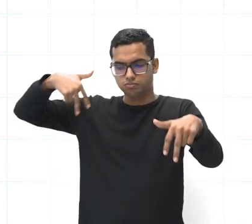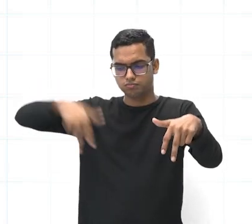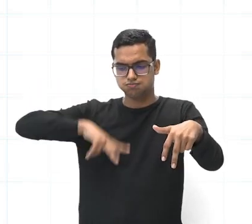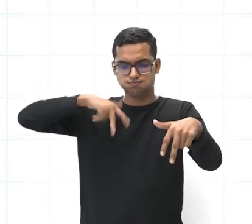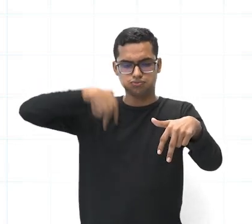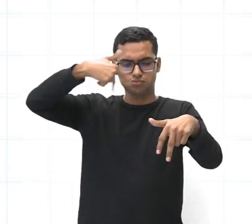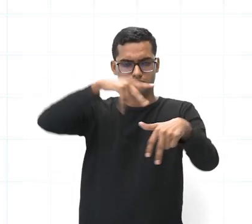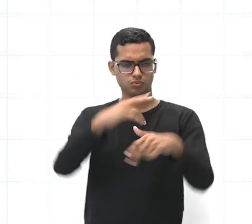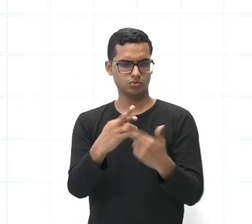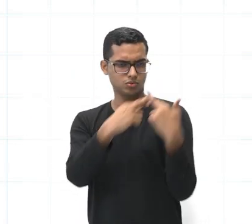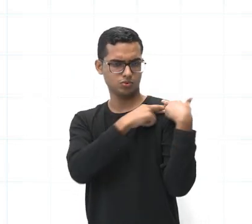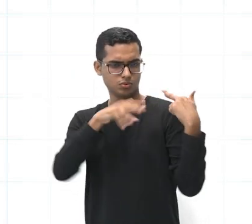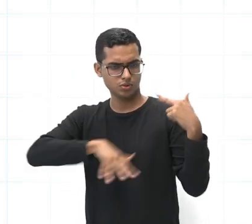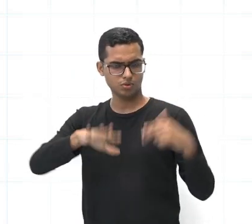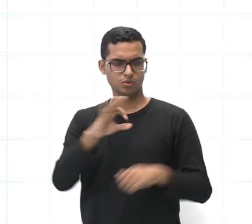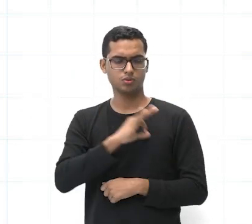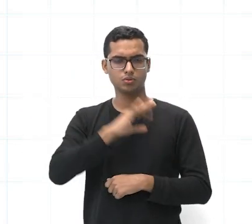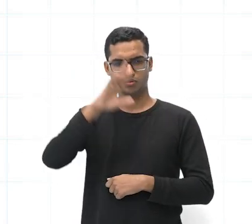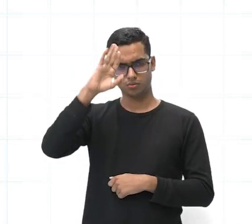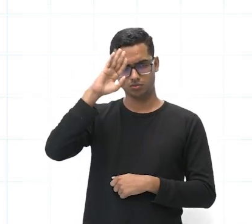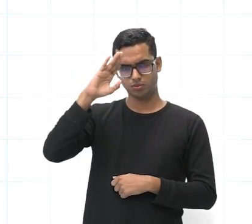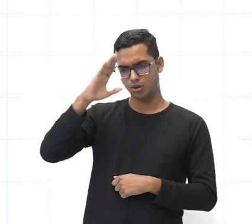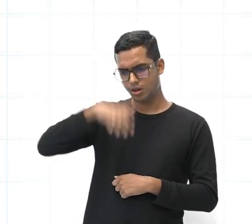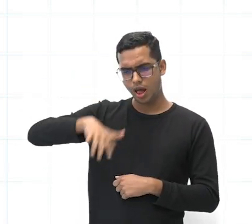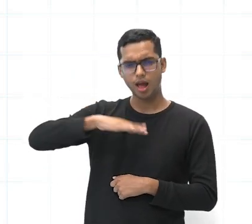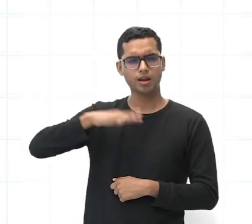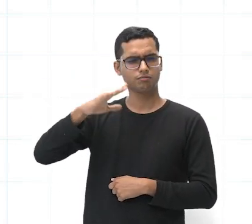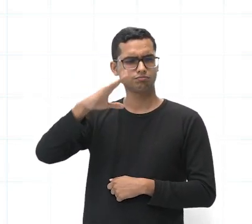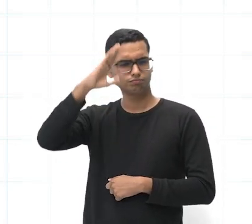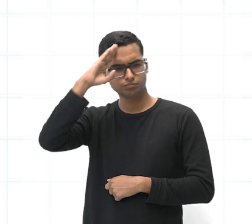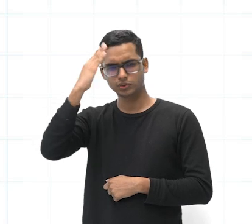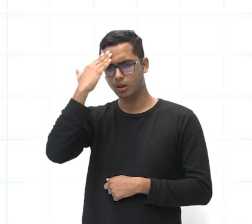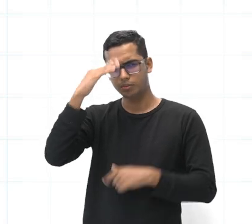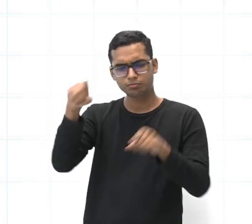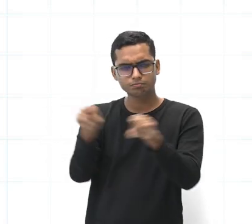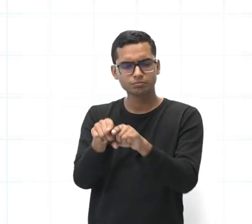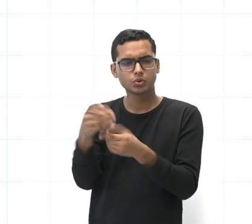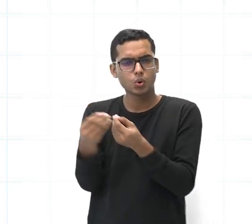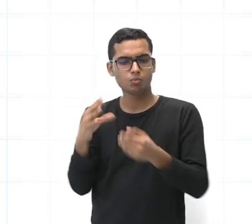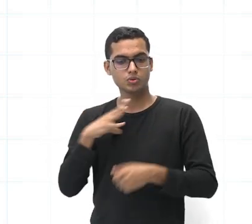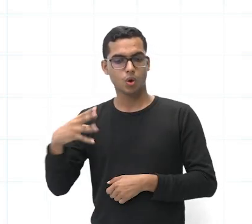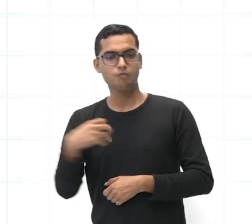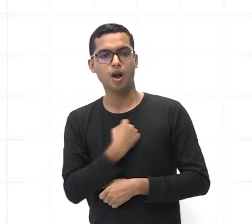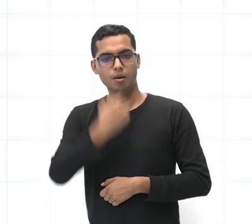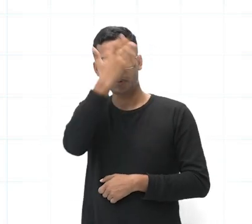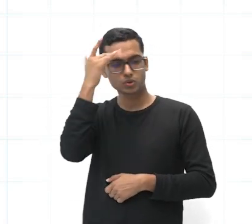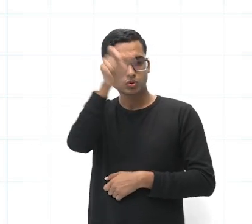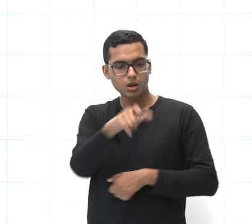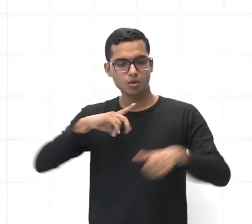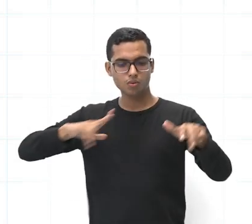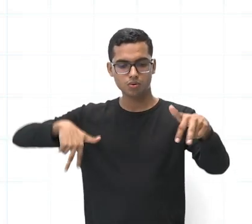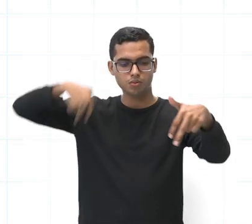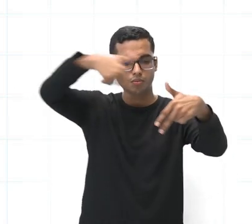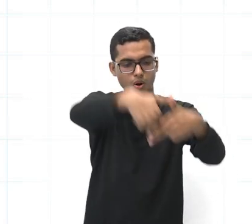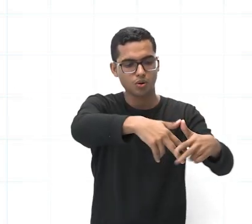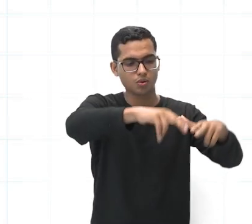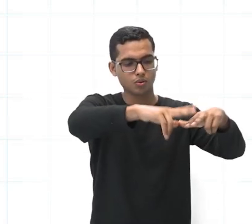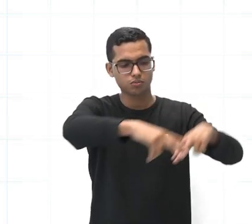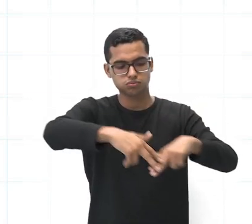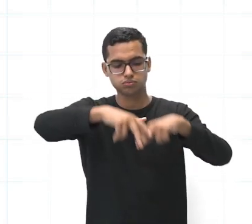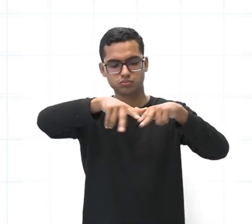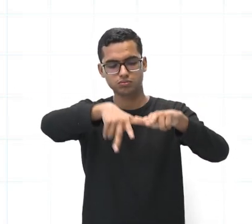ter segurança em adentrar esse meio líquido, né? Ela também tem a finalidade de